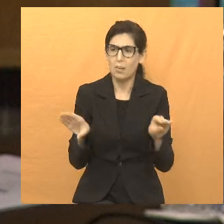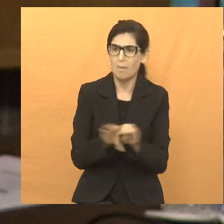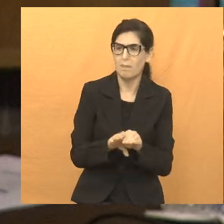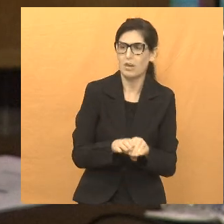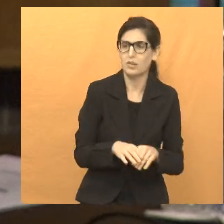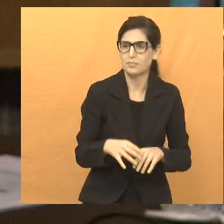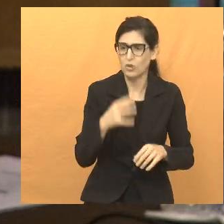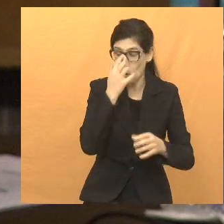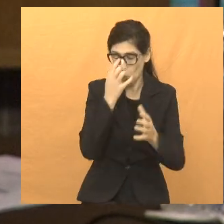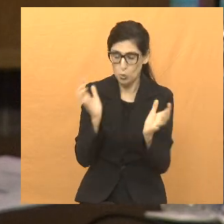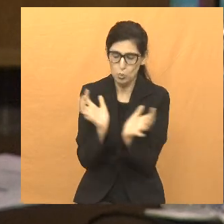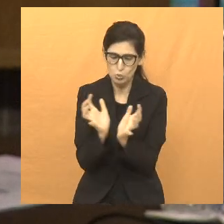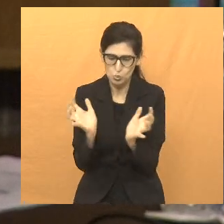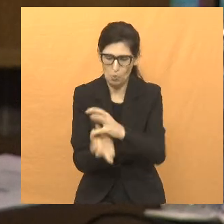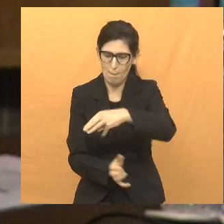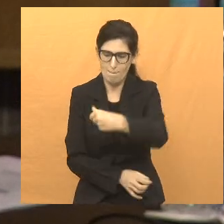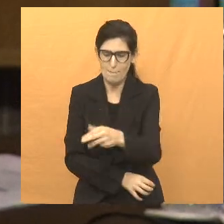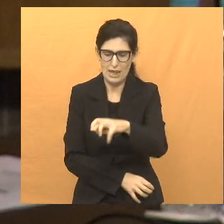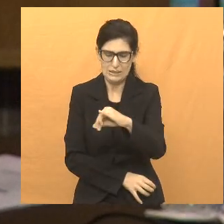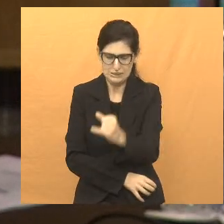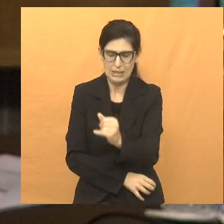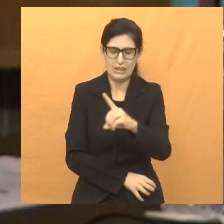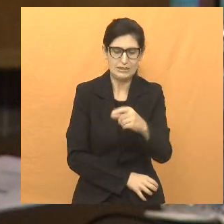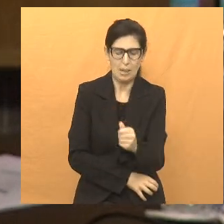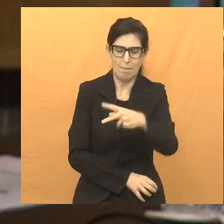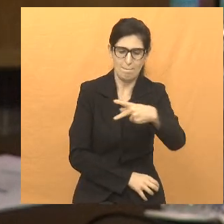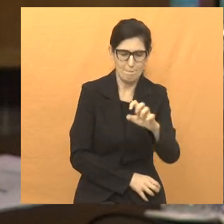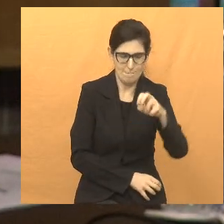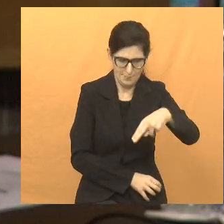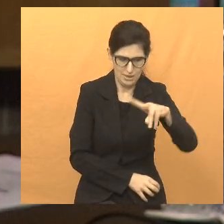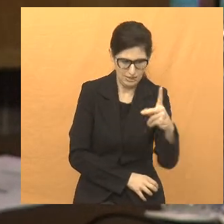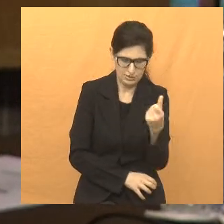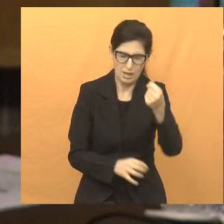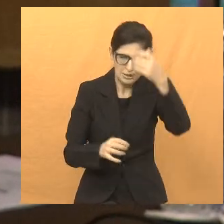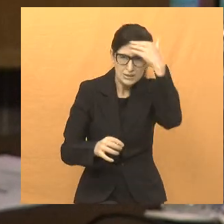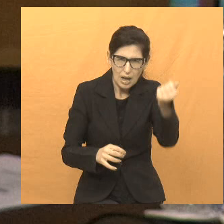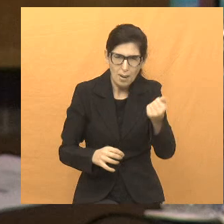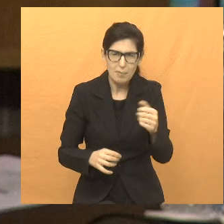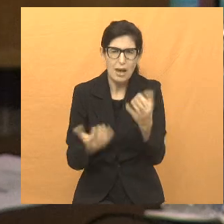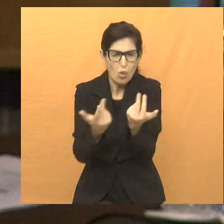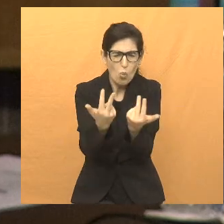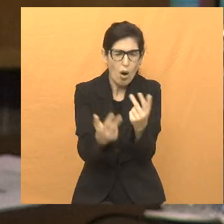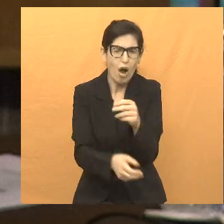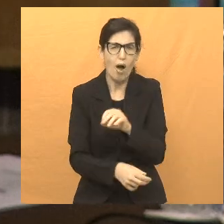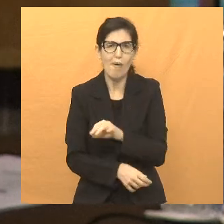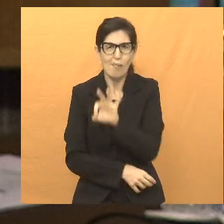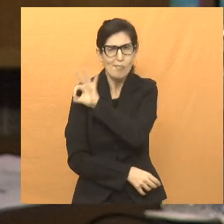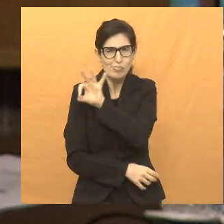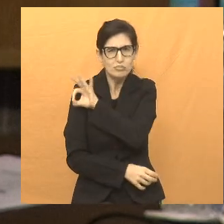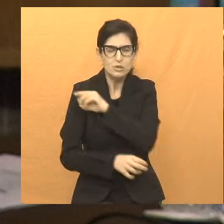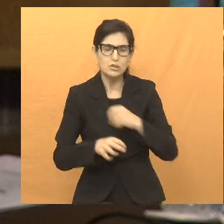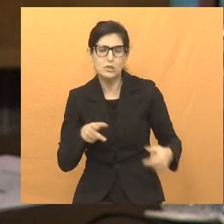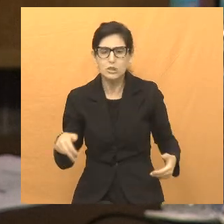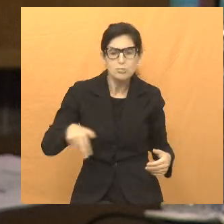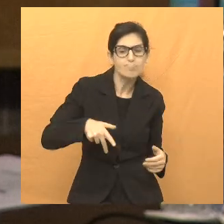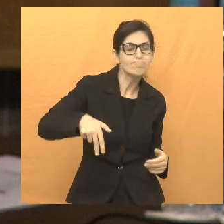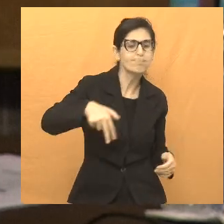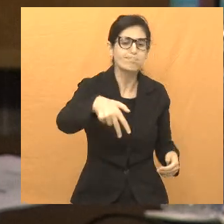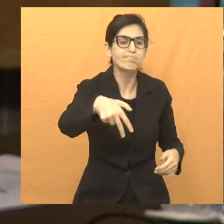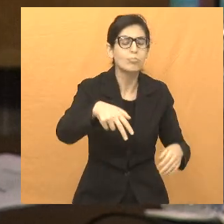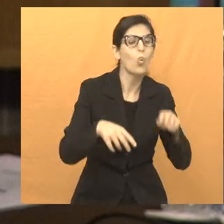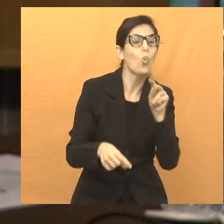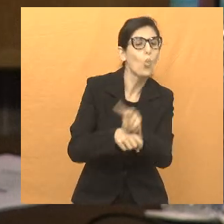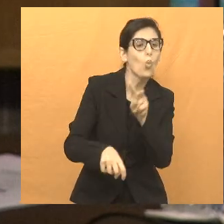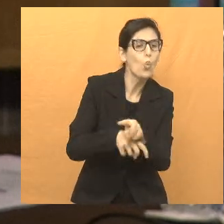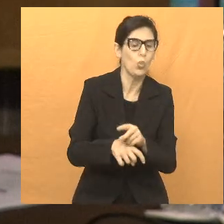que é a equipe da Segurança Pública que vai fazer a ronda nas casas onde há medida protetiva contra o